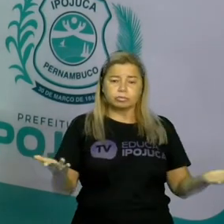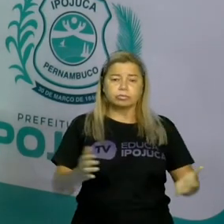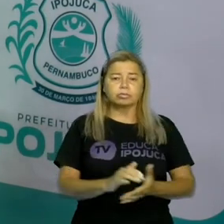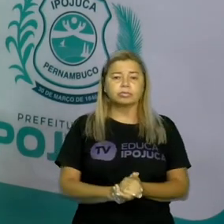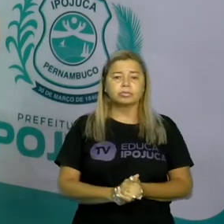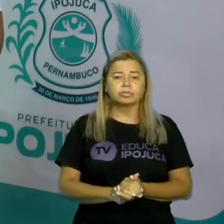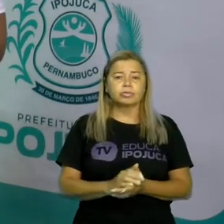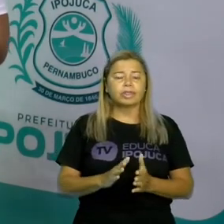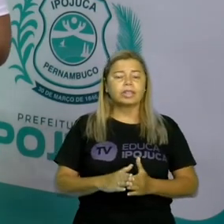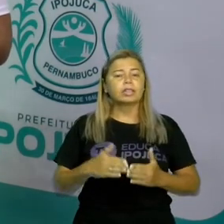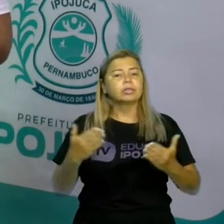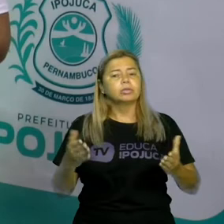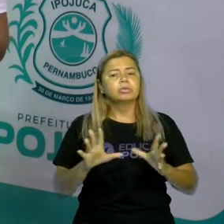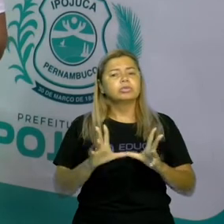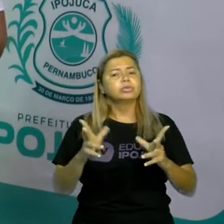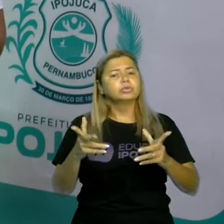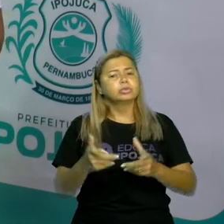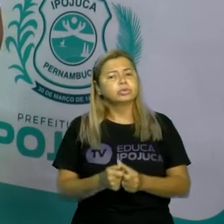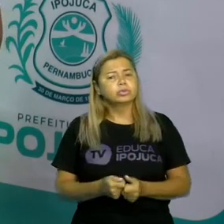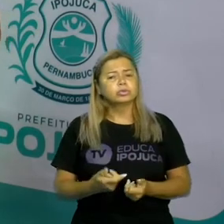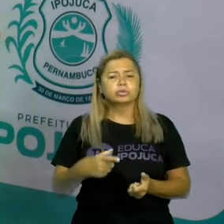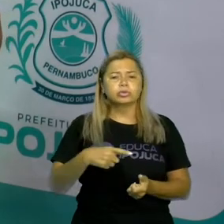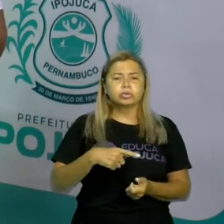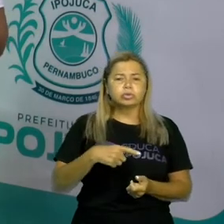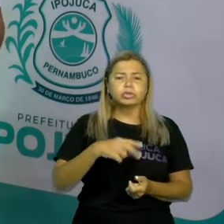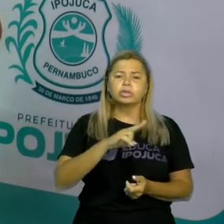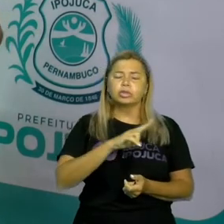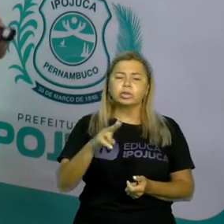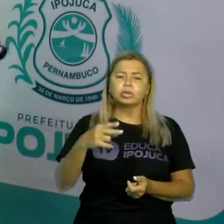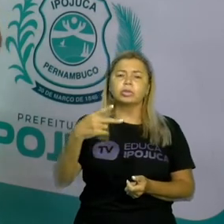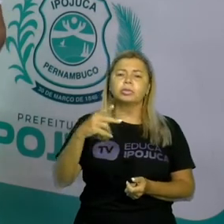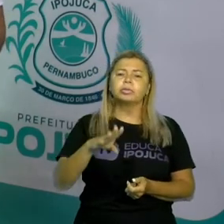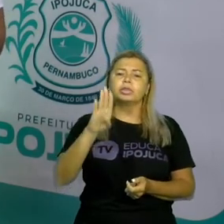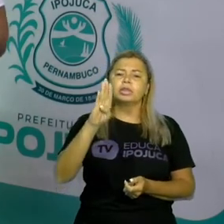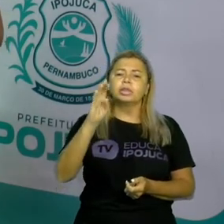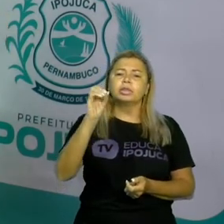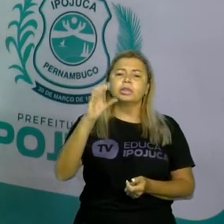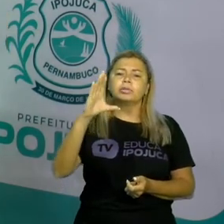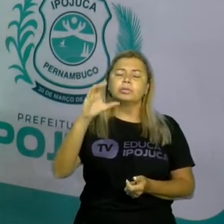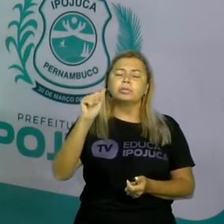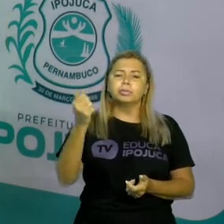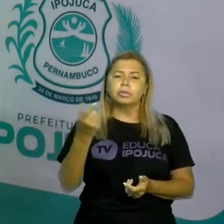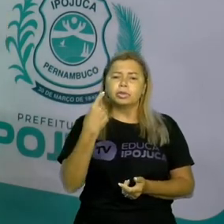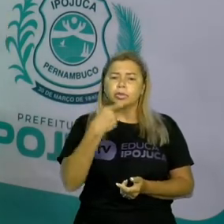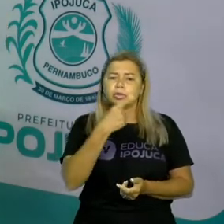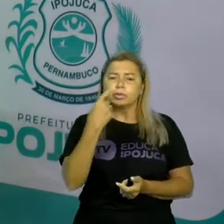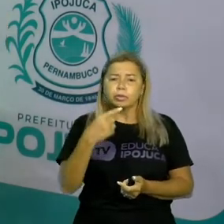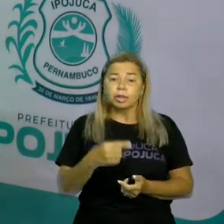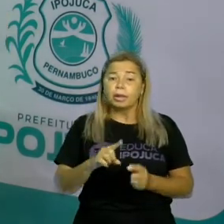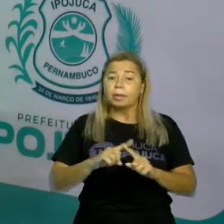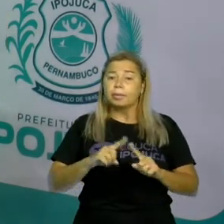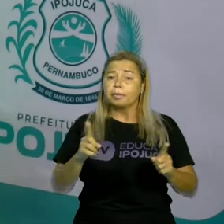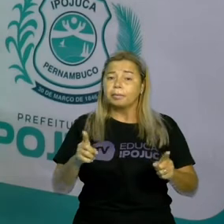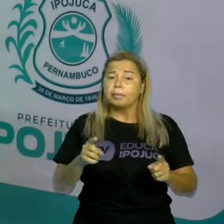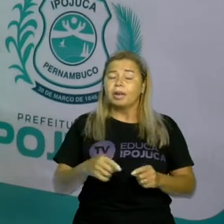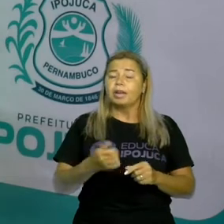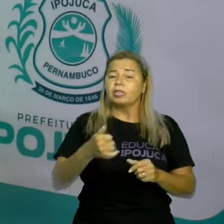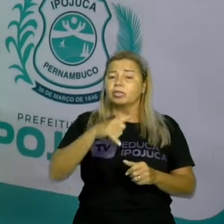no entanto, se relacionam com a função boca, abertura, fala, mas ela tem sentidos diferentes.